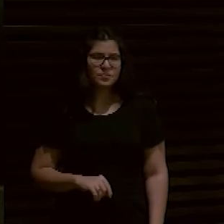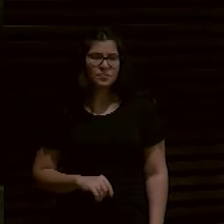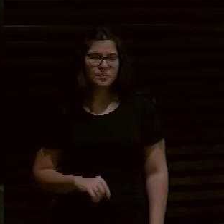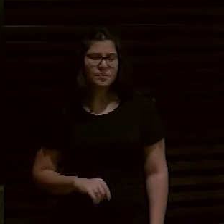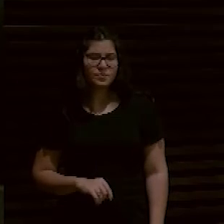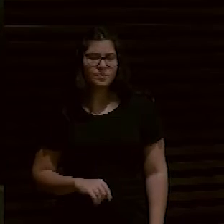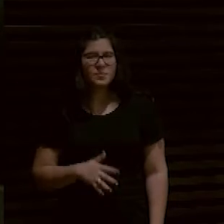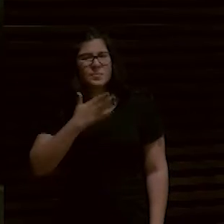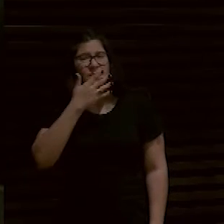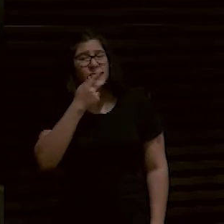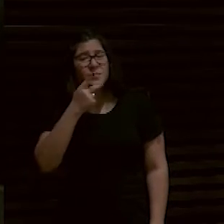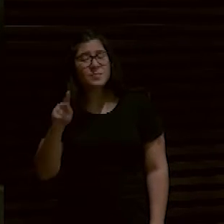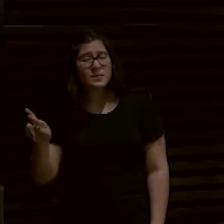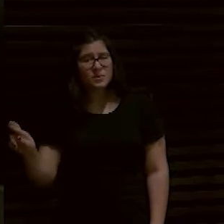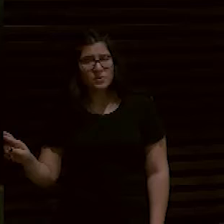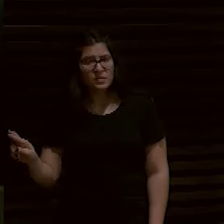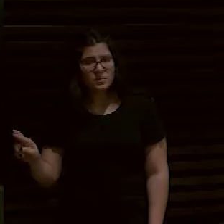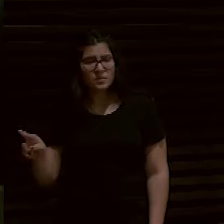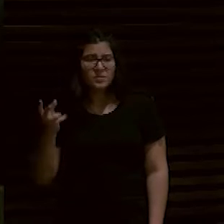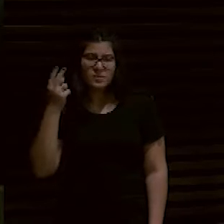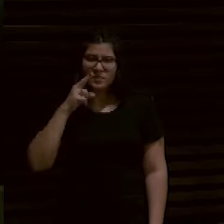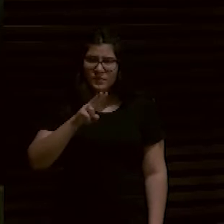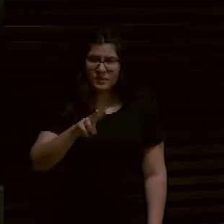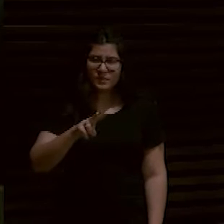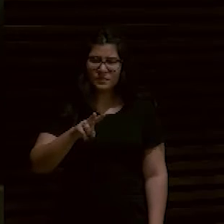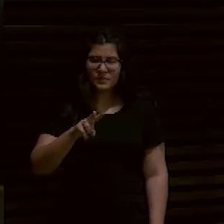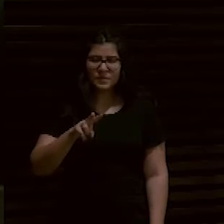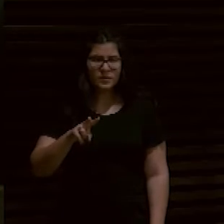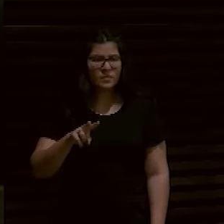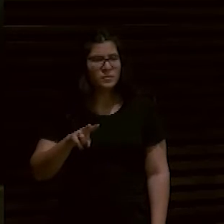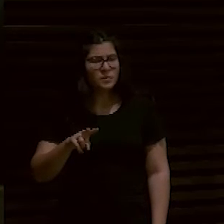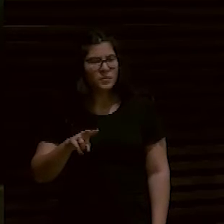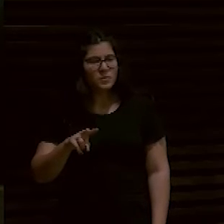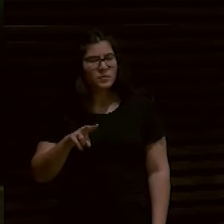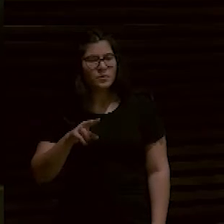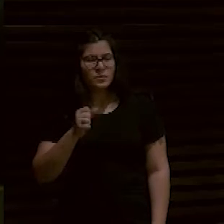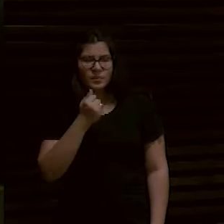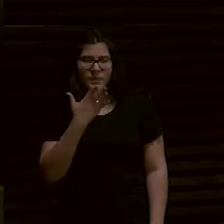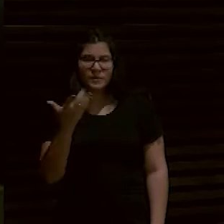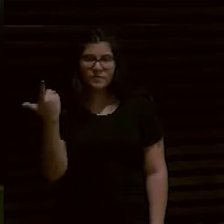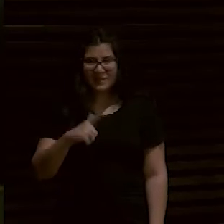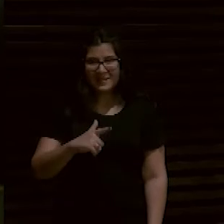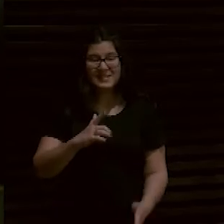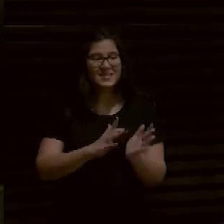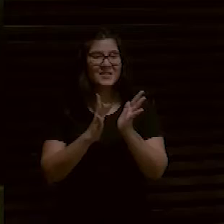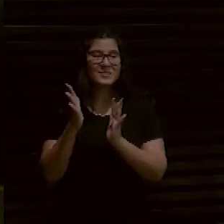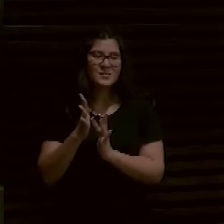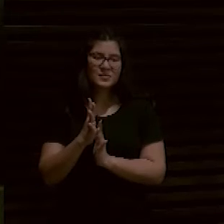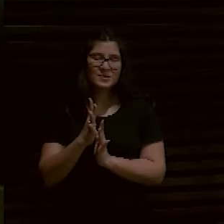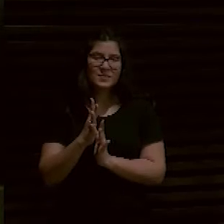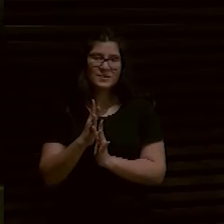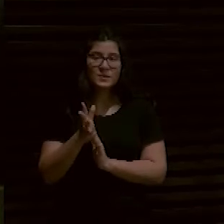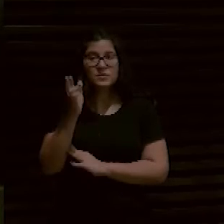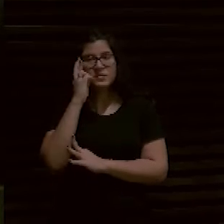E o pior, não verá quando vier o bem. Jesus. Diz o Senhor que o